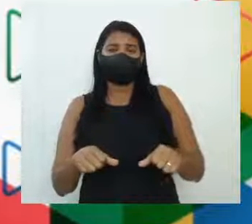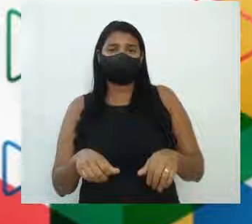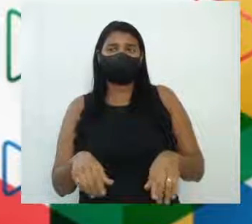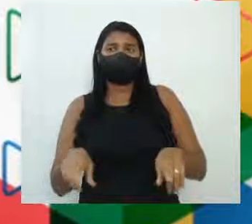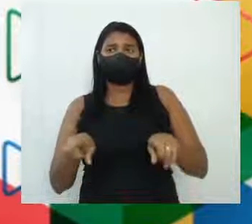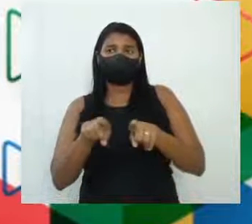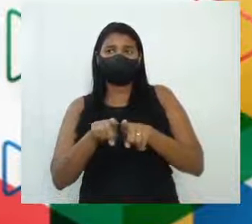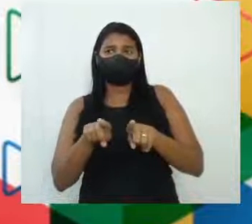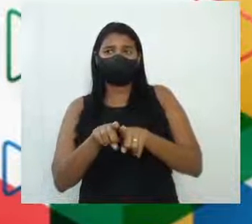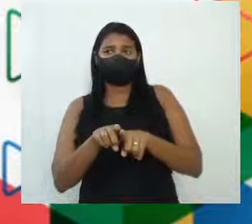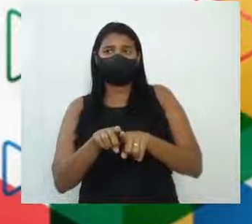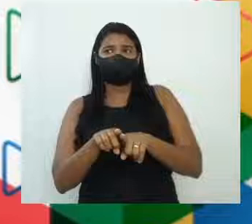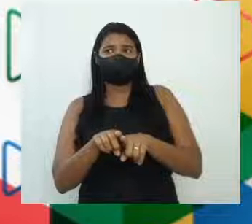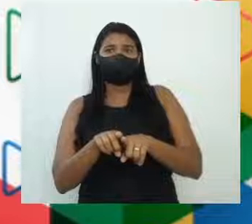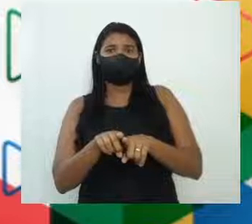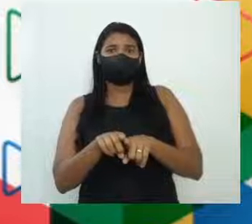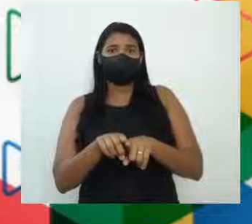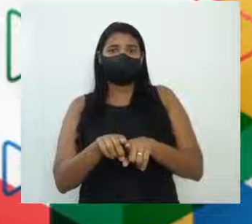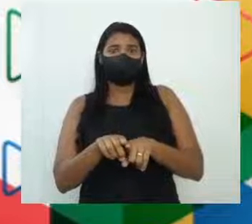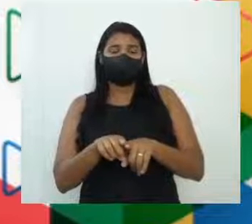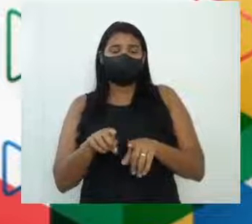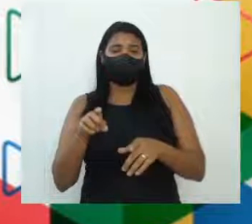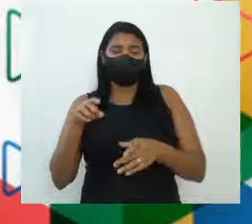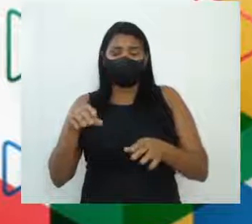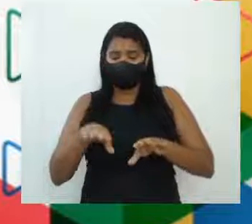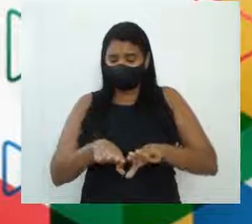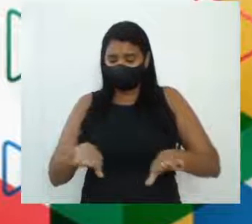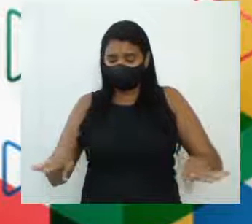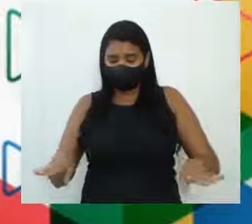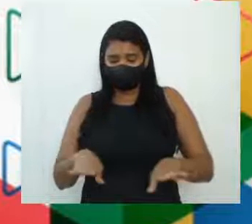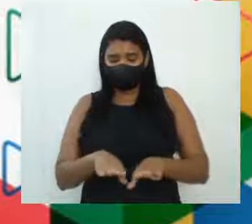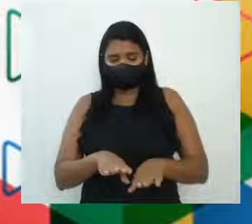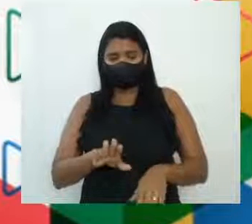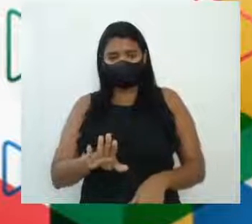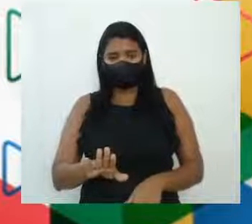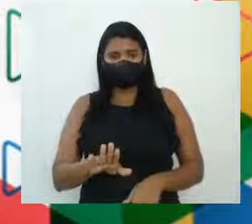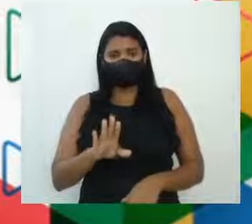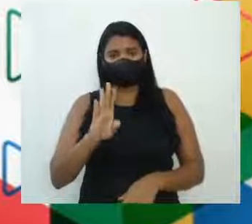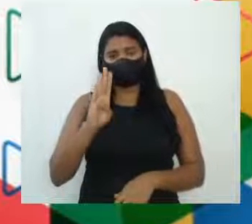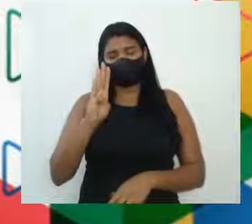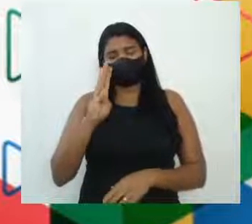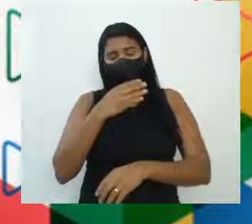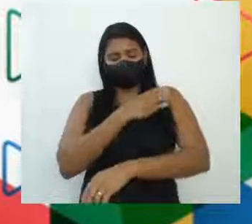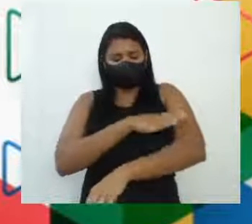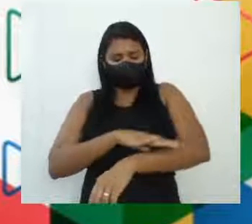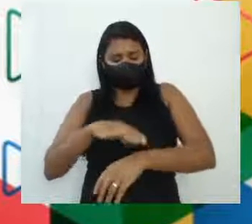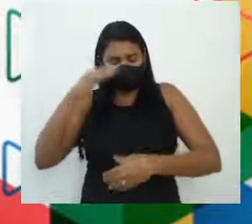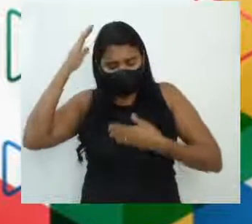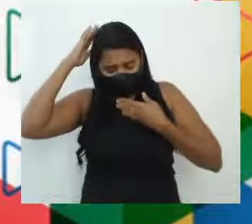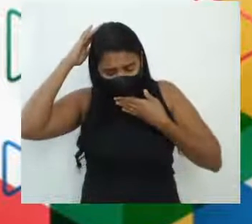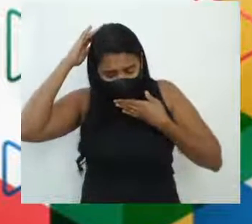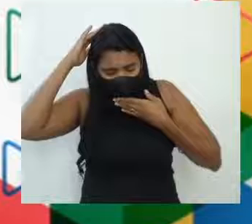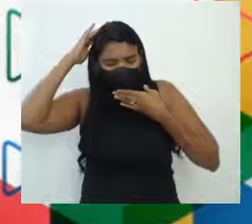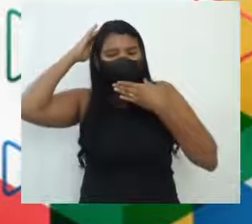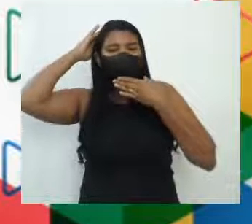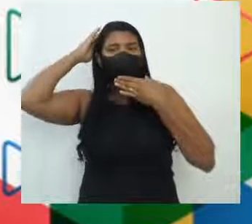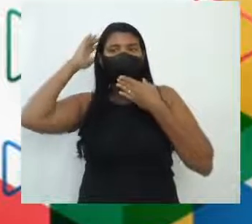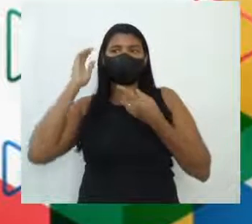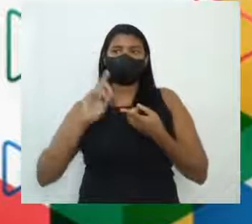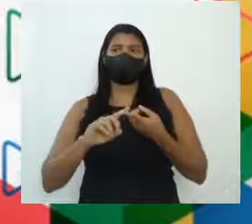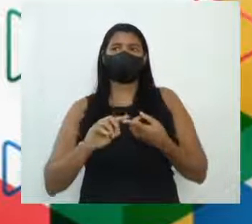apoiando o seu braço no chão e os pés. E ela está com a mão na cabeça,